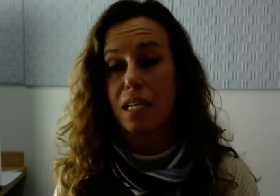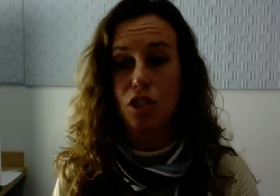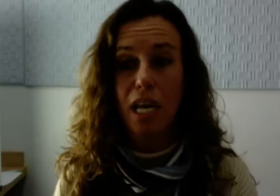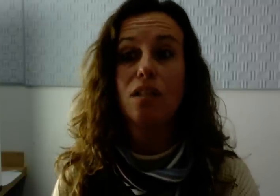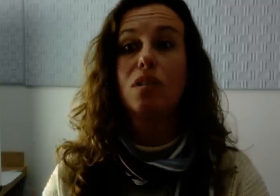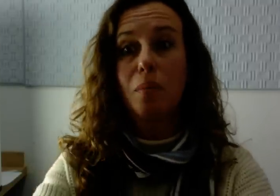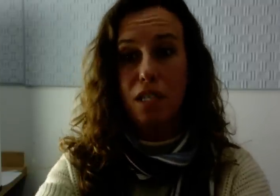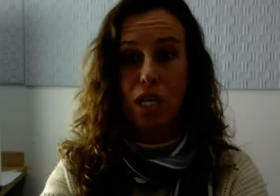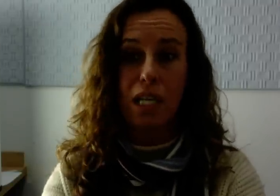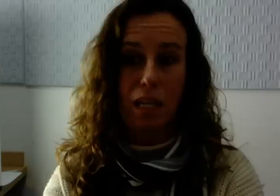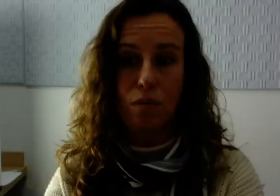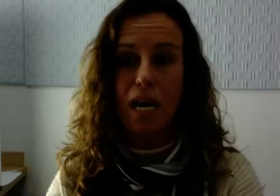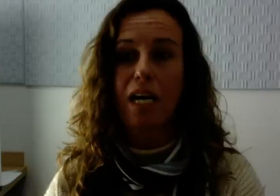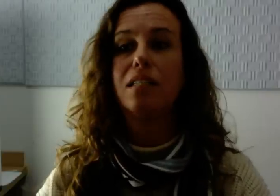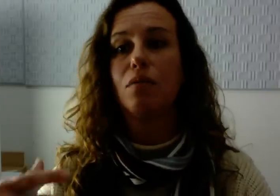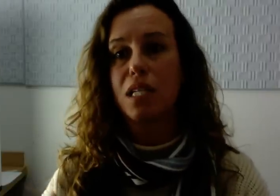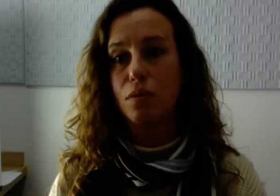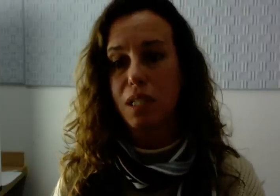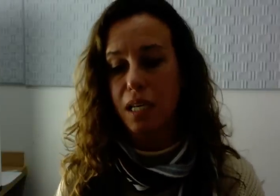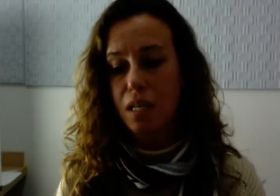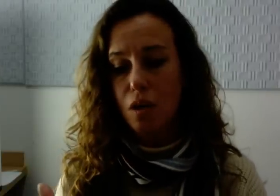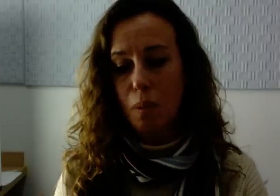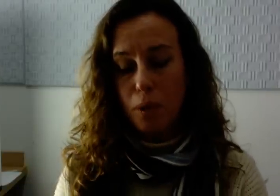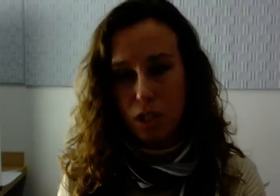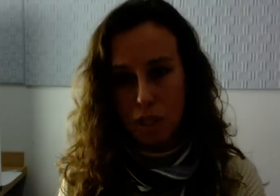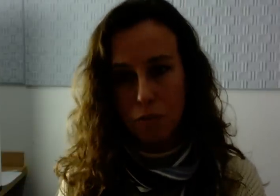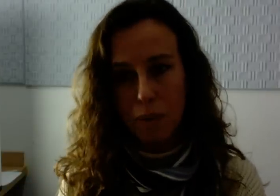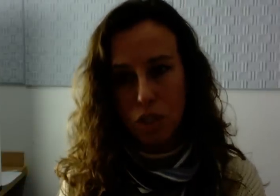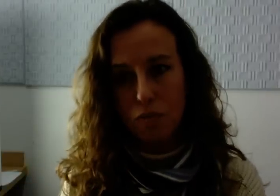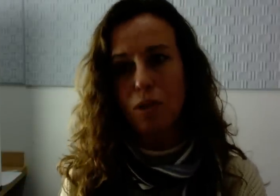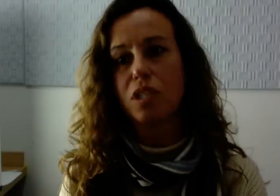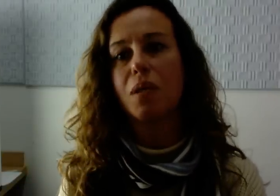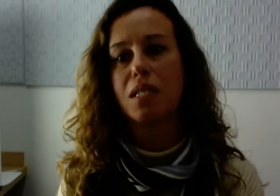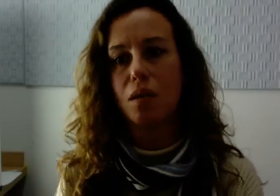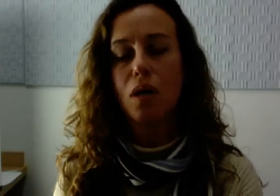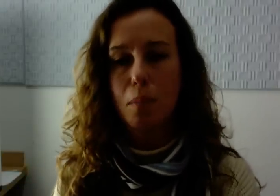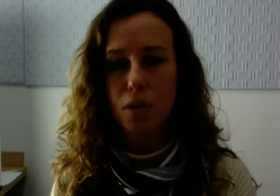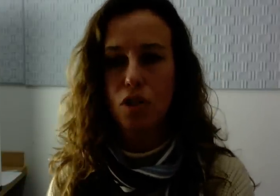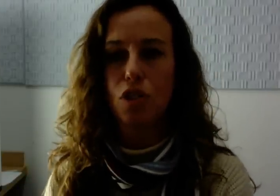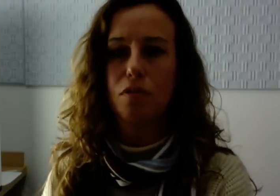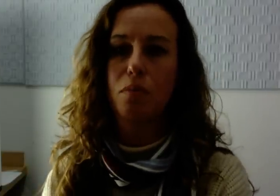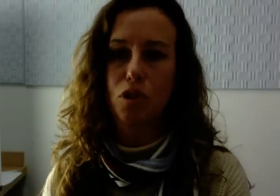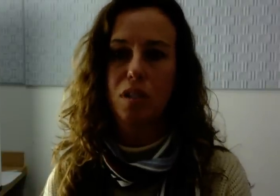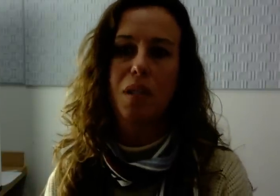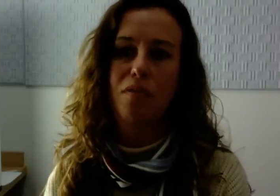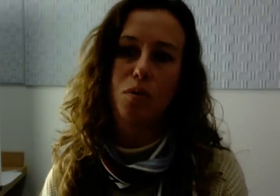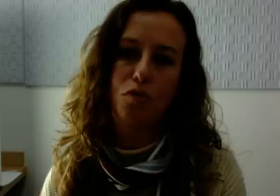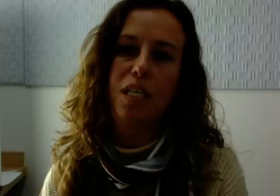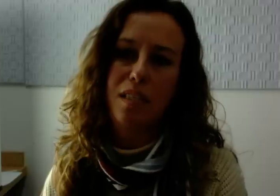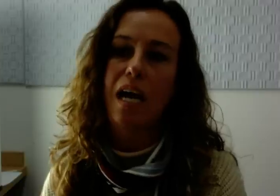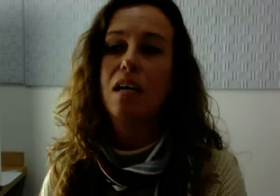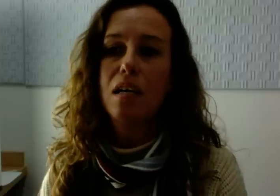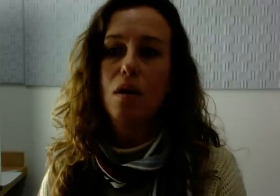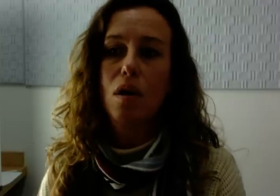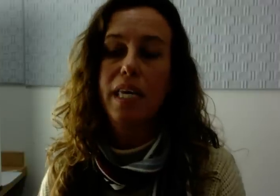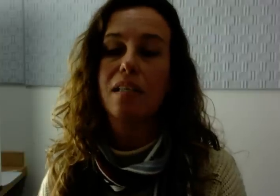elas têm a direito também a chegar naquele lugar então elas vão ter uma política afirmativa uma discriminação positiva vamos discriminar vamos